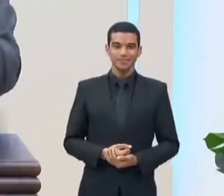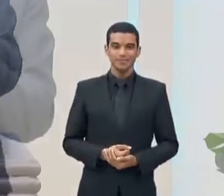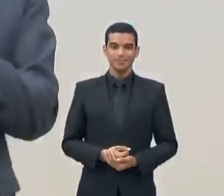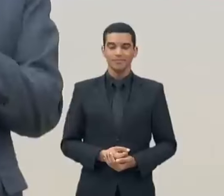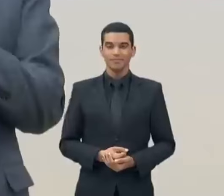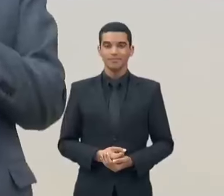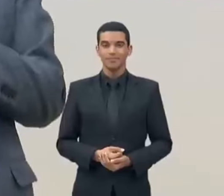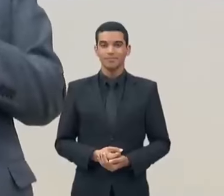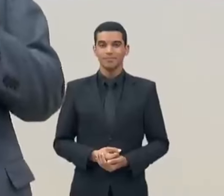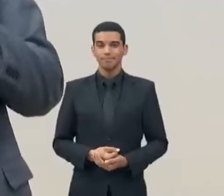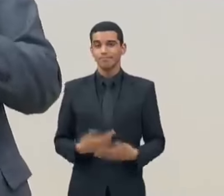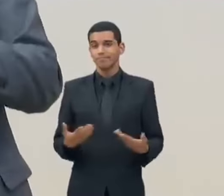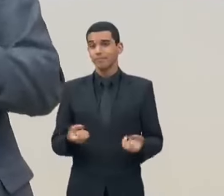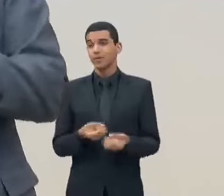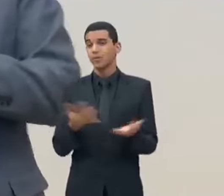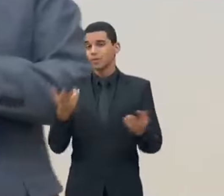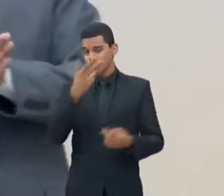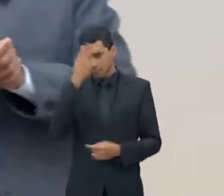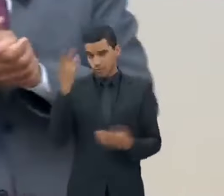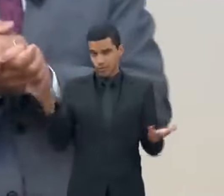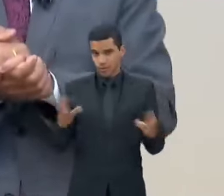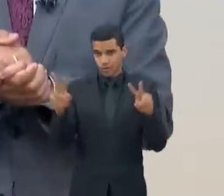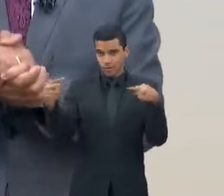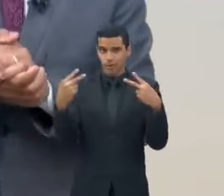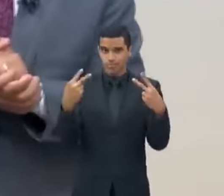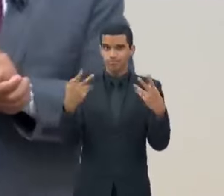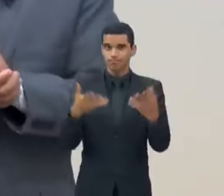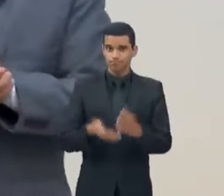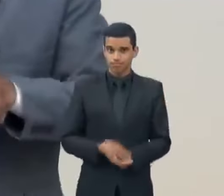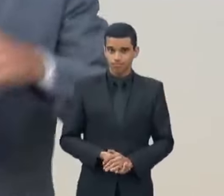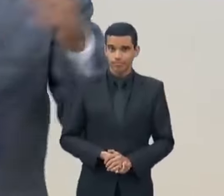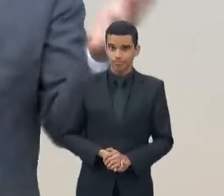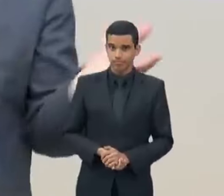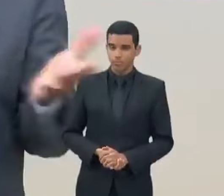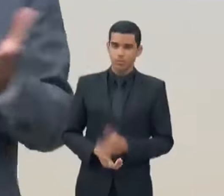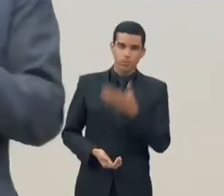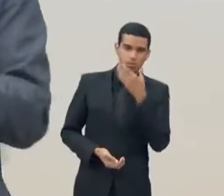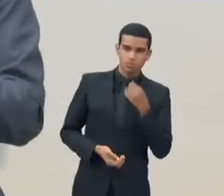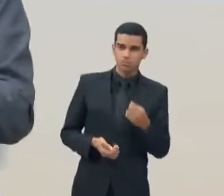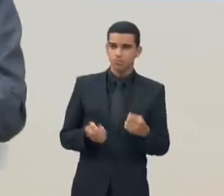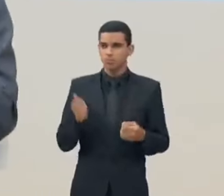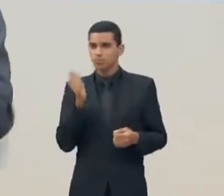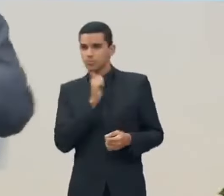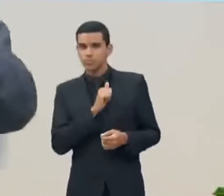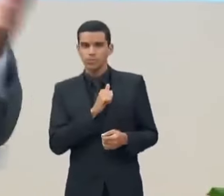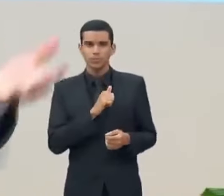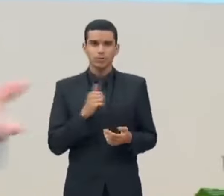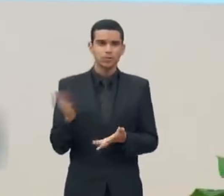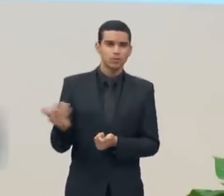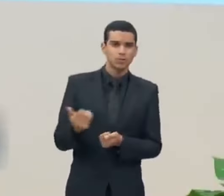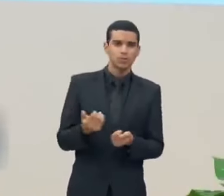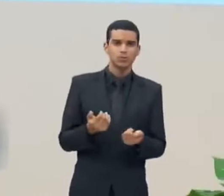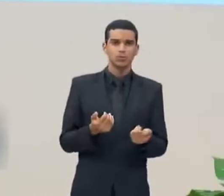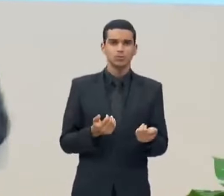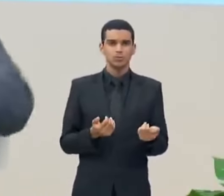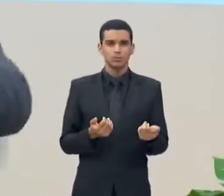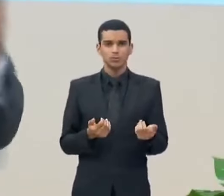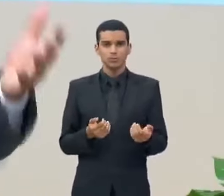Há quantas pessoas que me ouvem nesse instante, homens e mulheres,